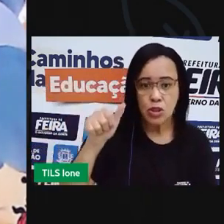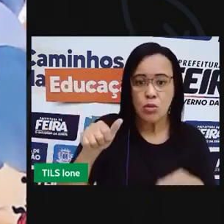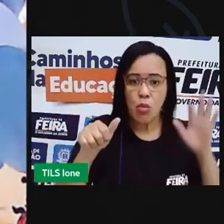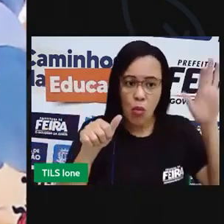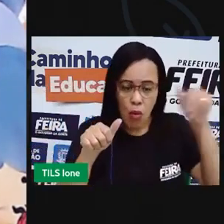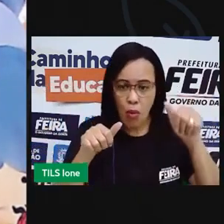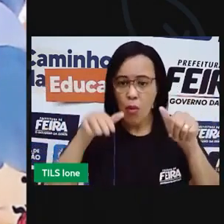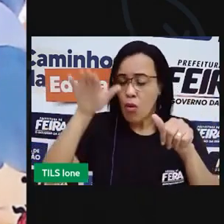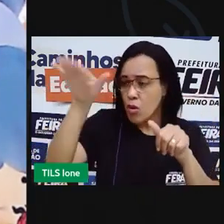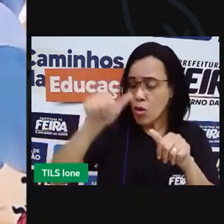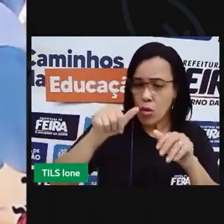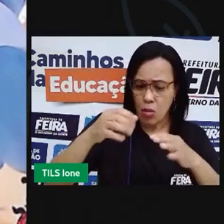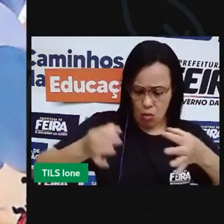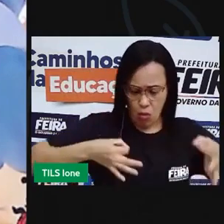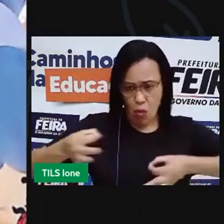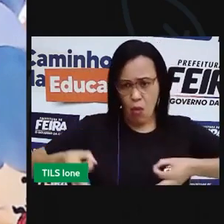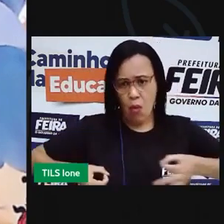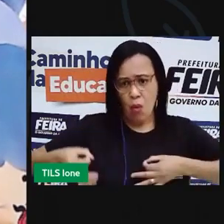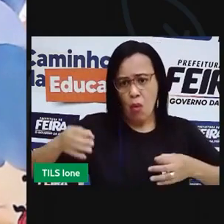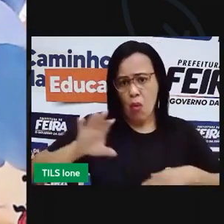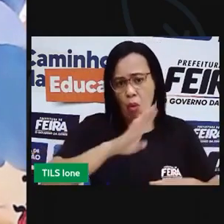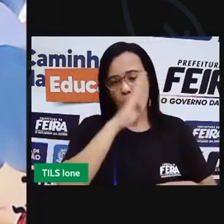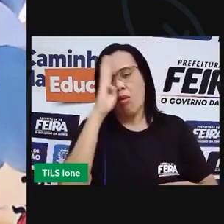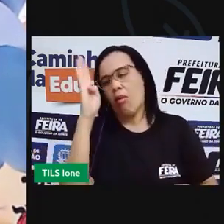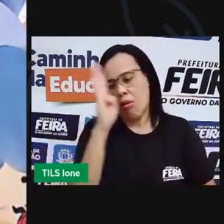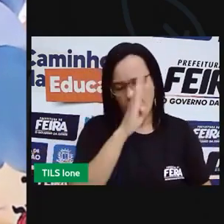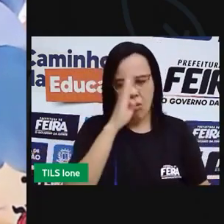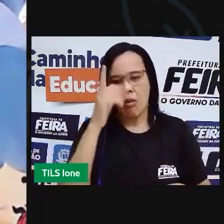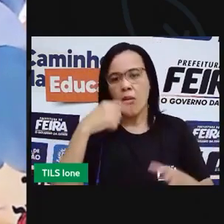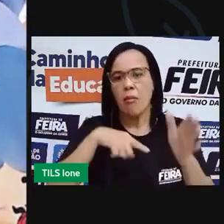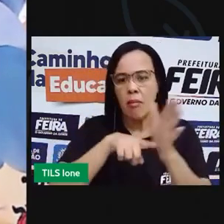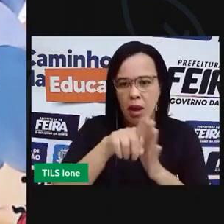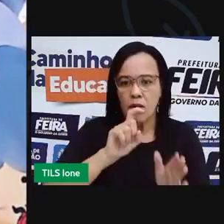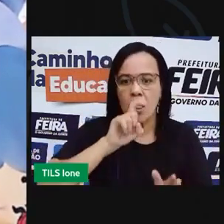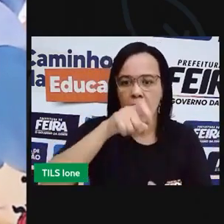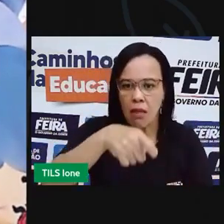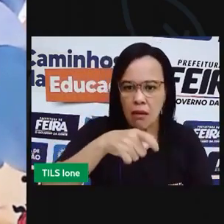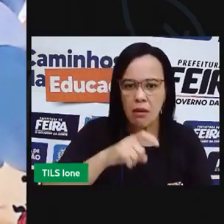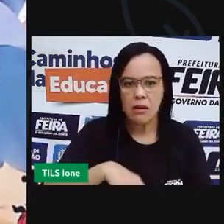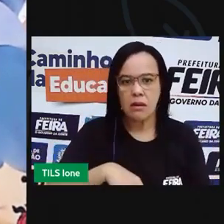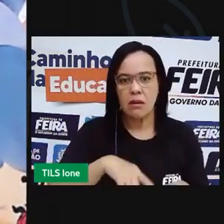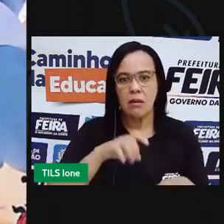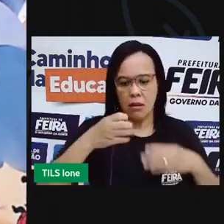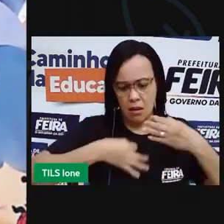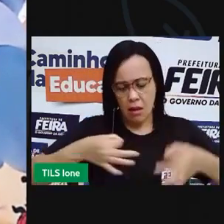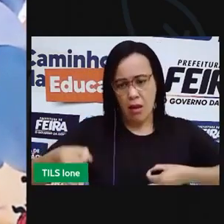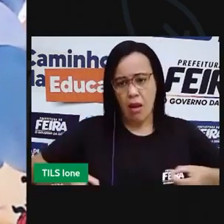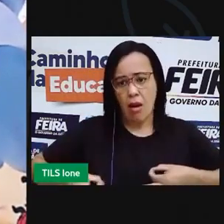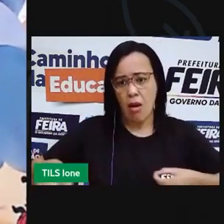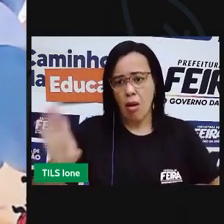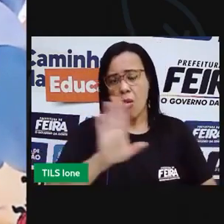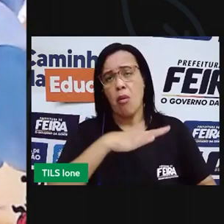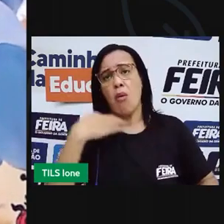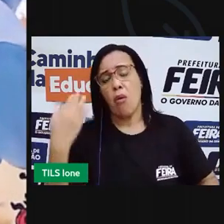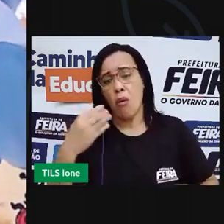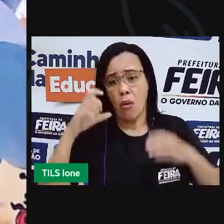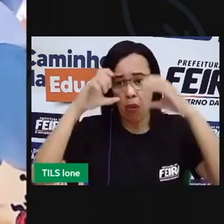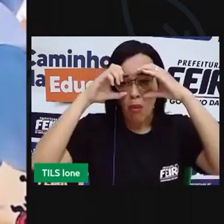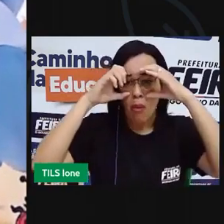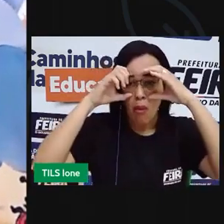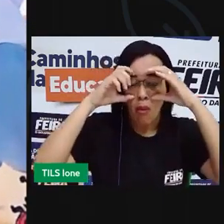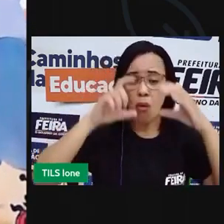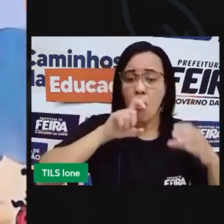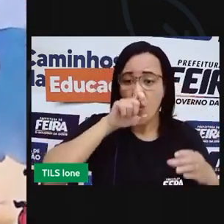A onça desmaiou? Perguntou o tamanduá. A onça morreu, falou a coruja.